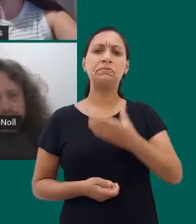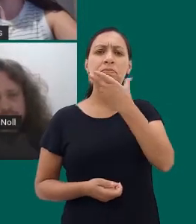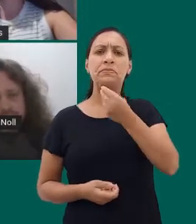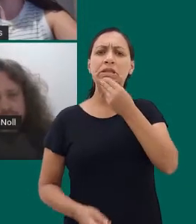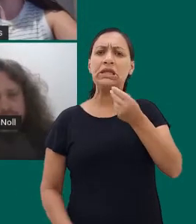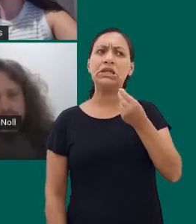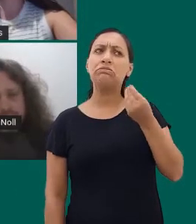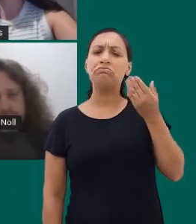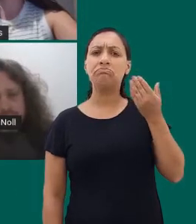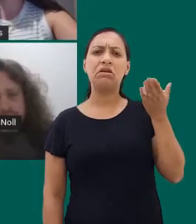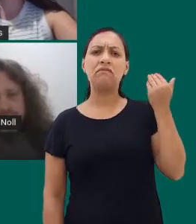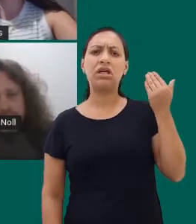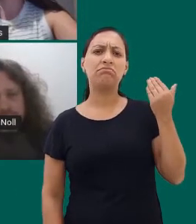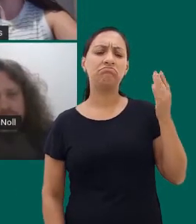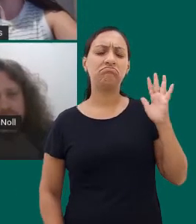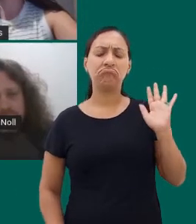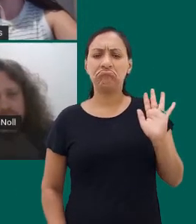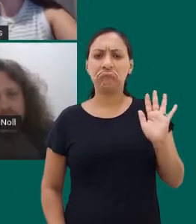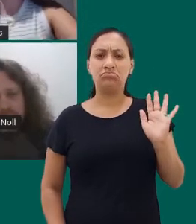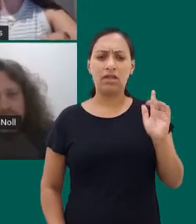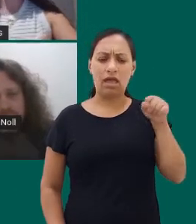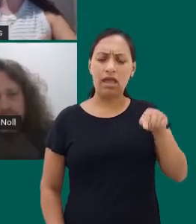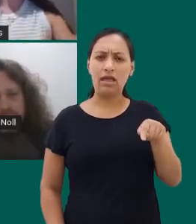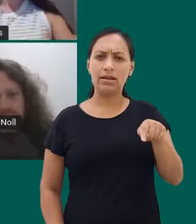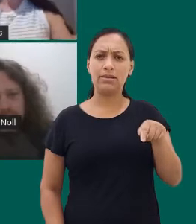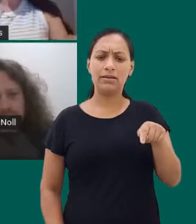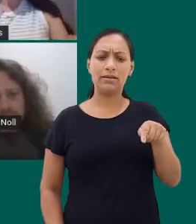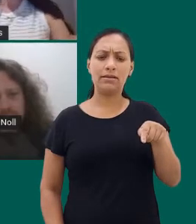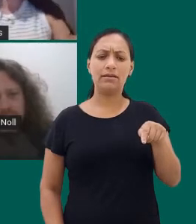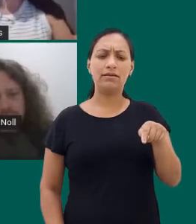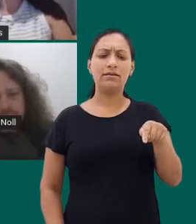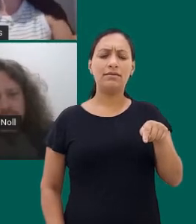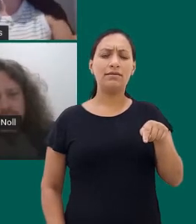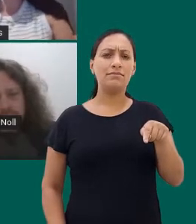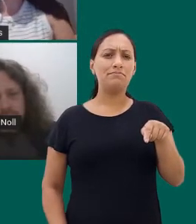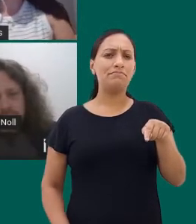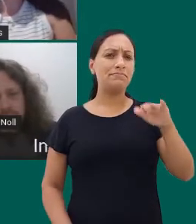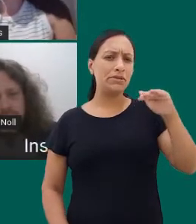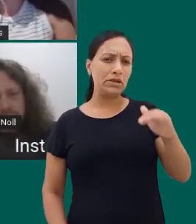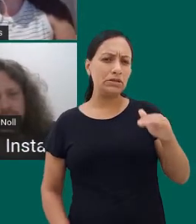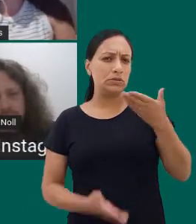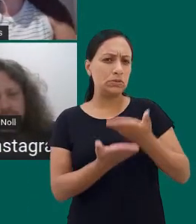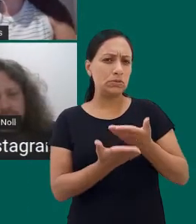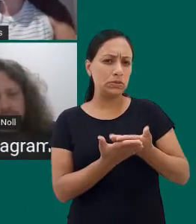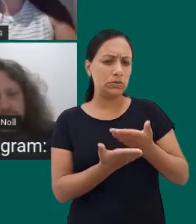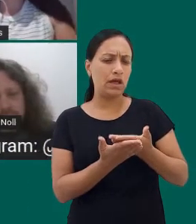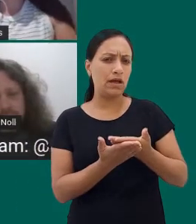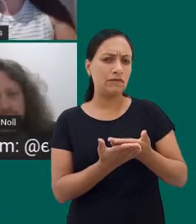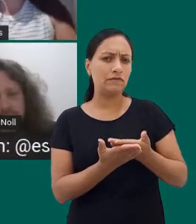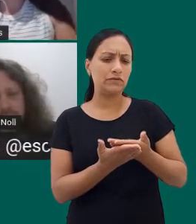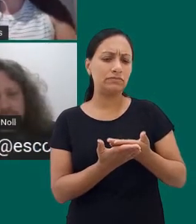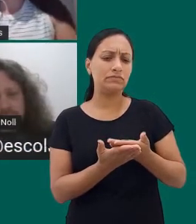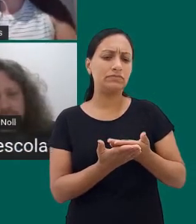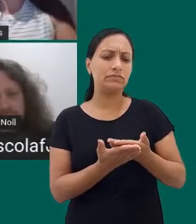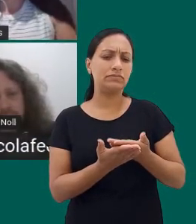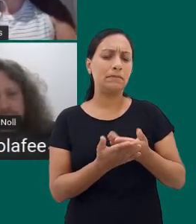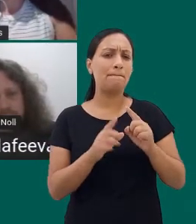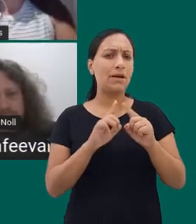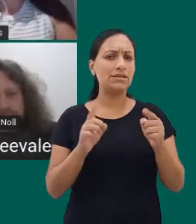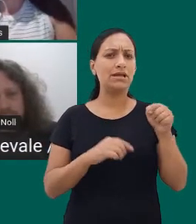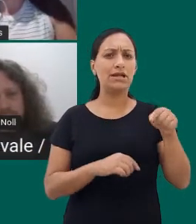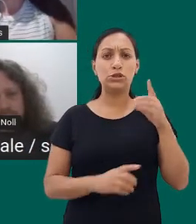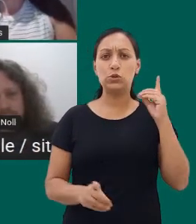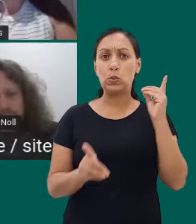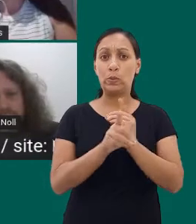era bastante pequeno e estudava numa grande escola. Mas, quando o menino descobriu que podia ir à